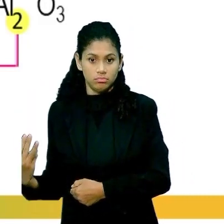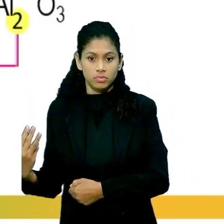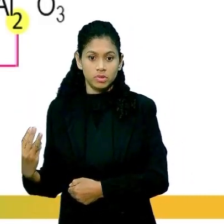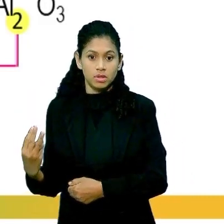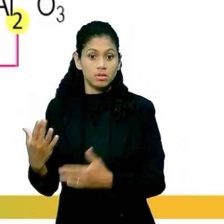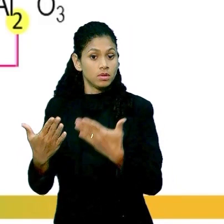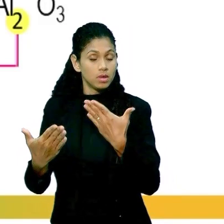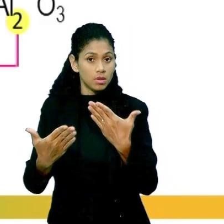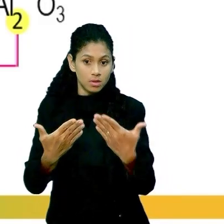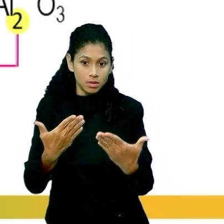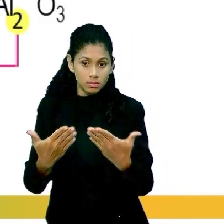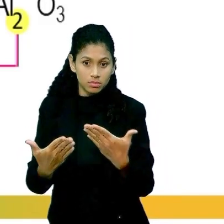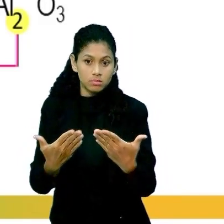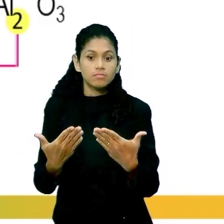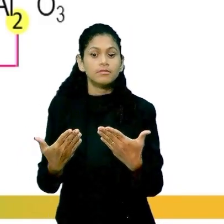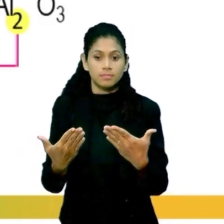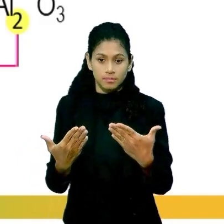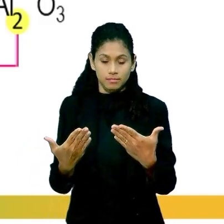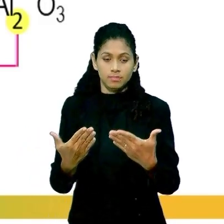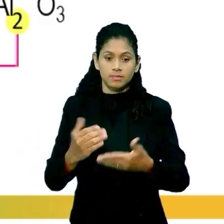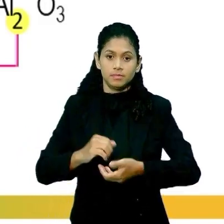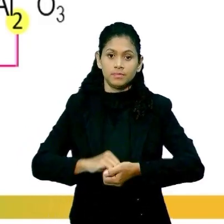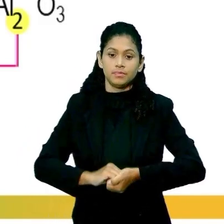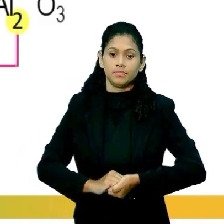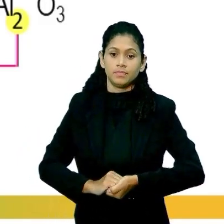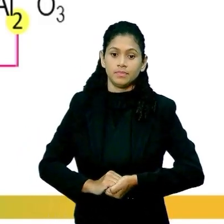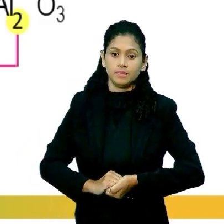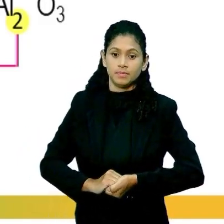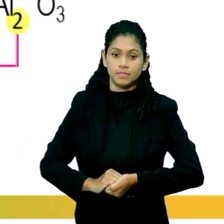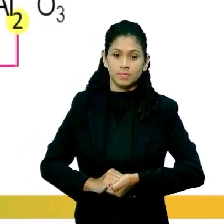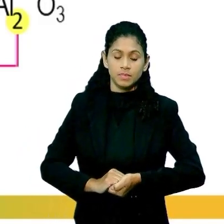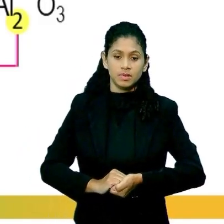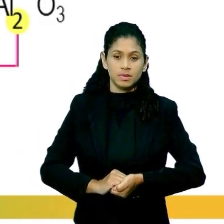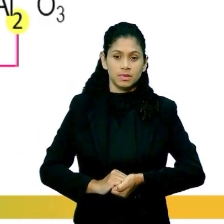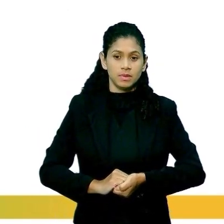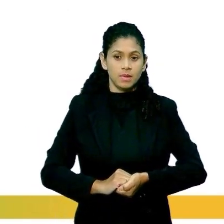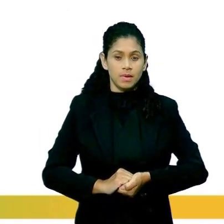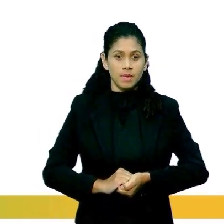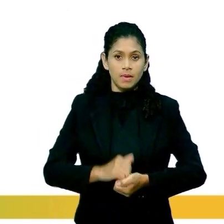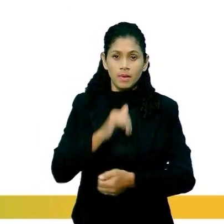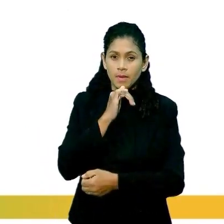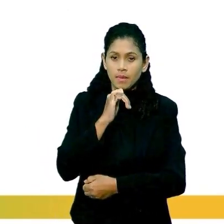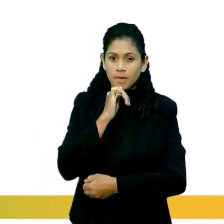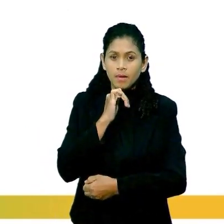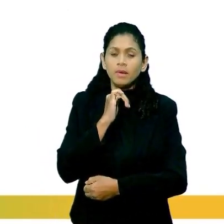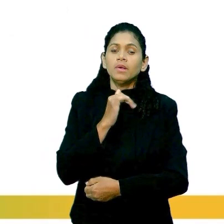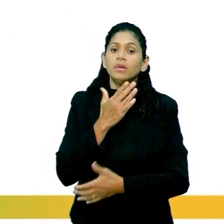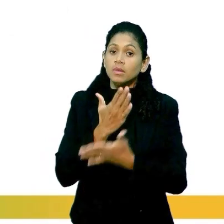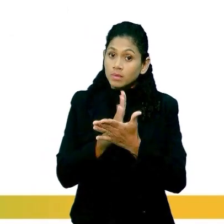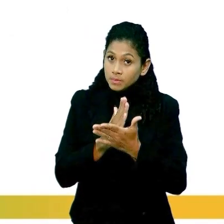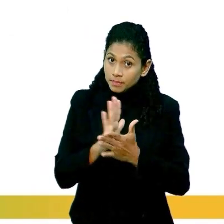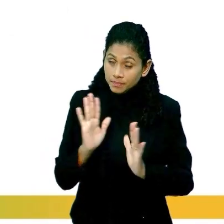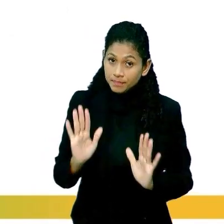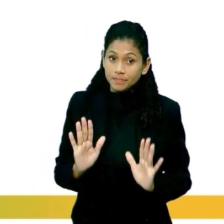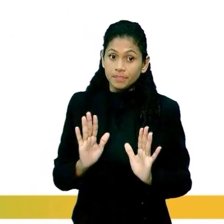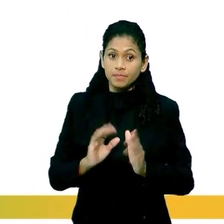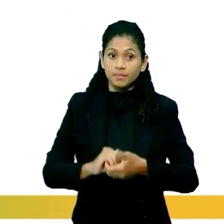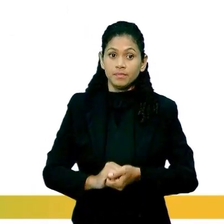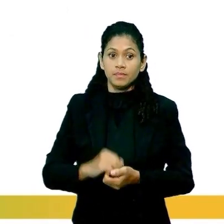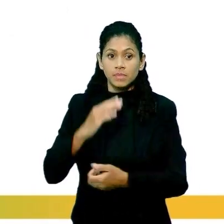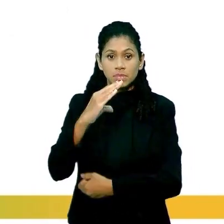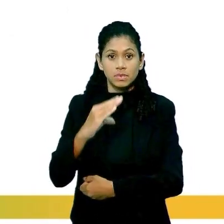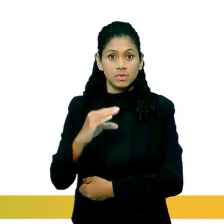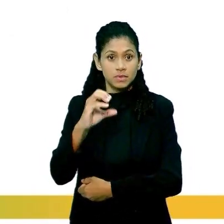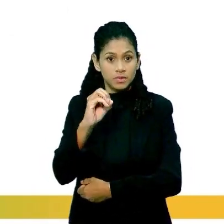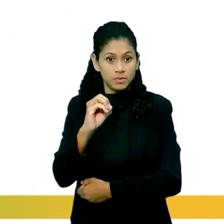Pronto, finalizamos assim então o nosso balanceamento. Vamos a mais alguns exemplos, olha só. No caso eu tenho óxido de